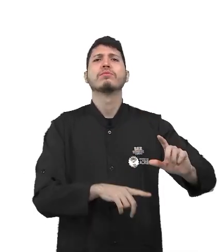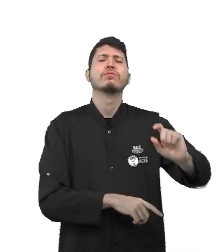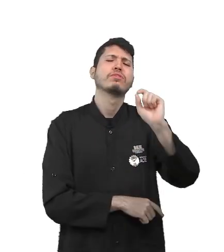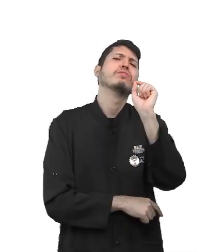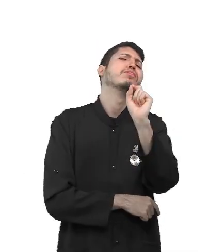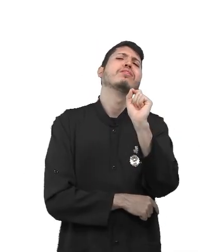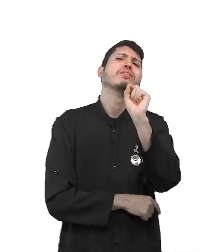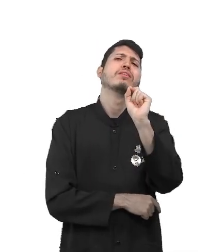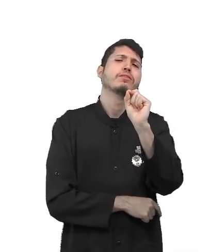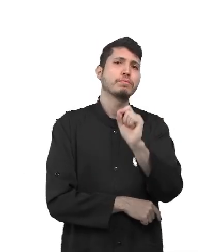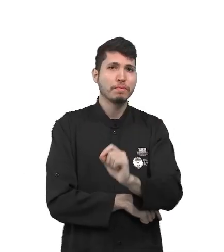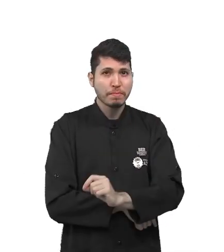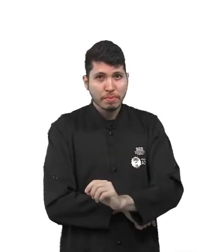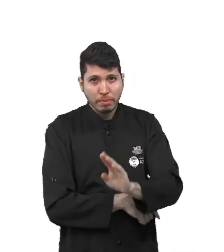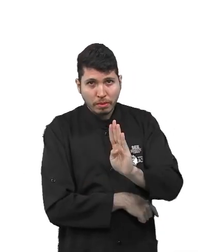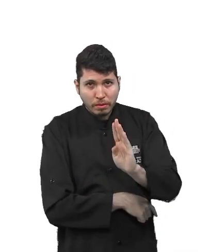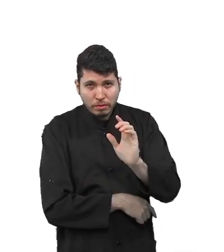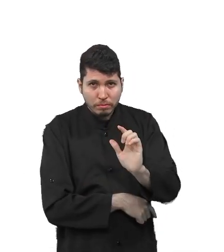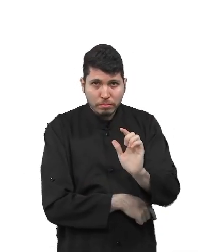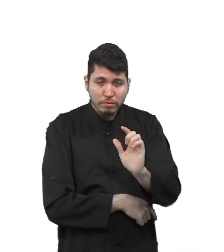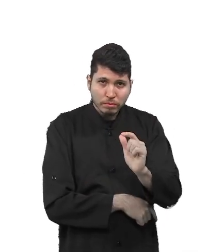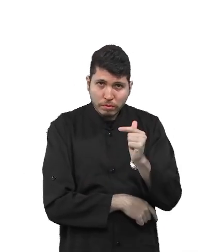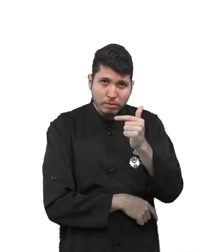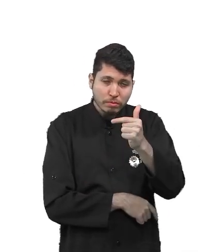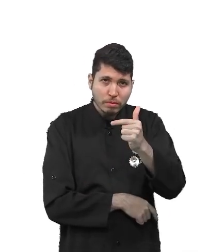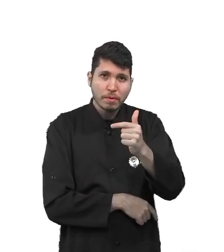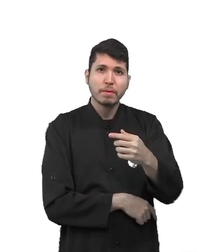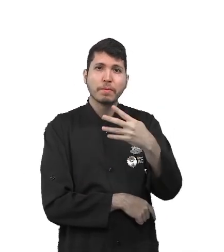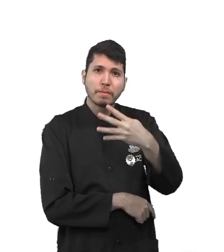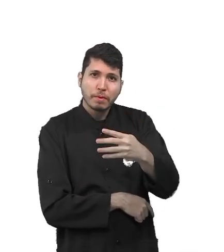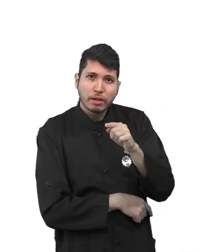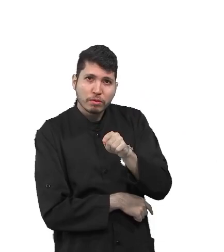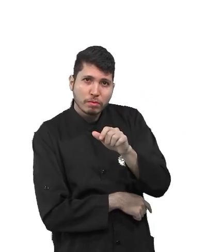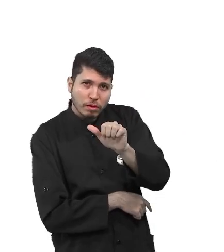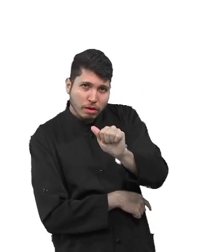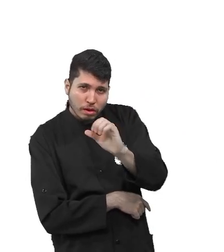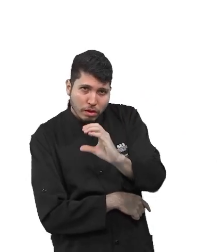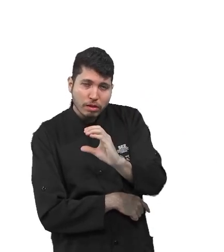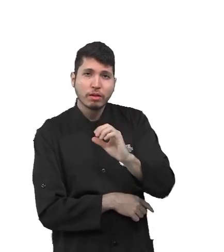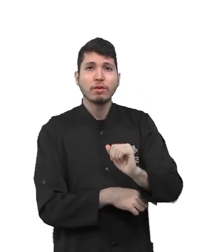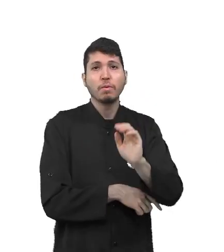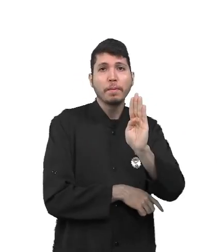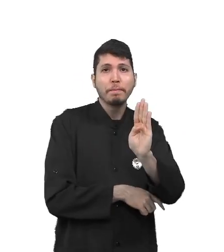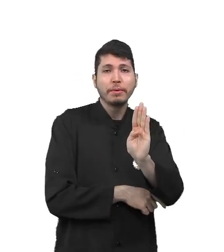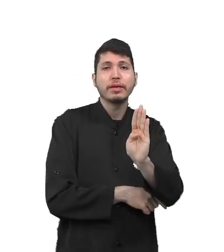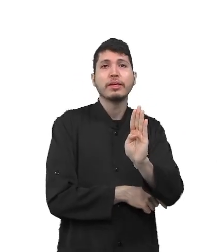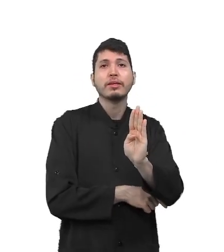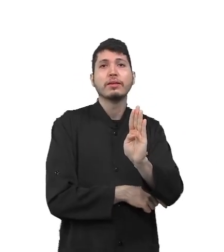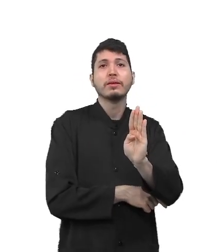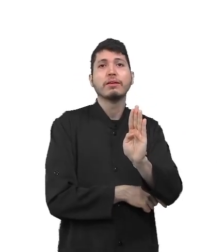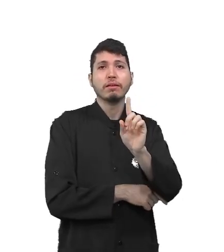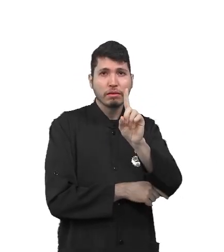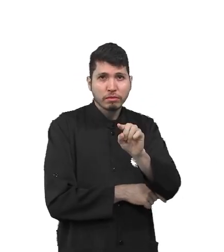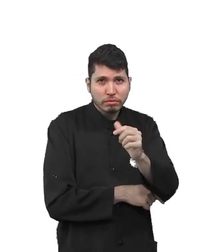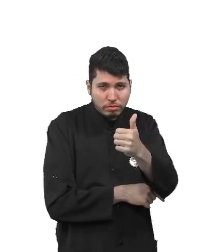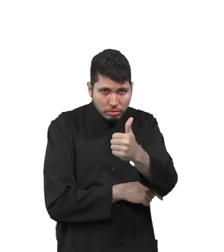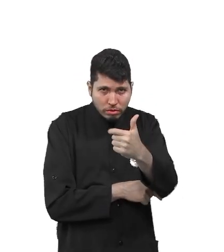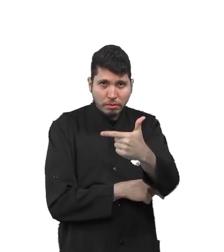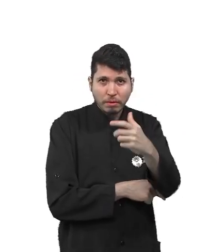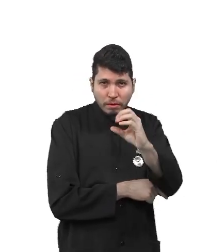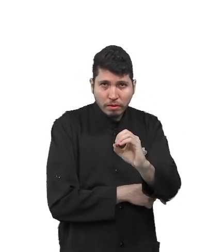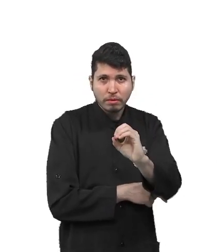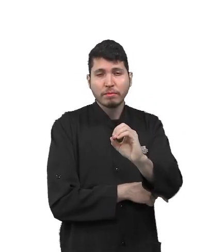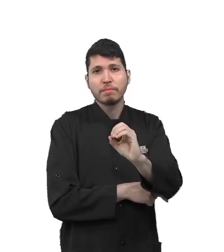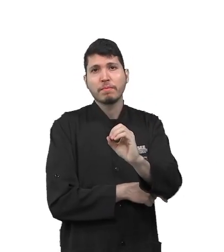galera, B ao quadrado, 4AC, né? Ou seja, o B vale 120, no caso menos 120,